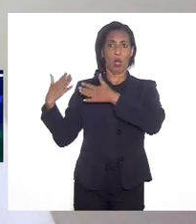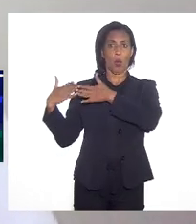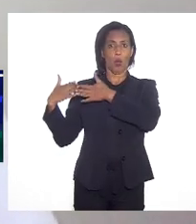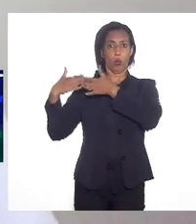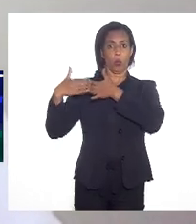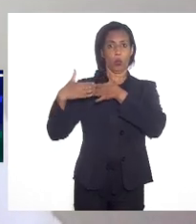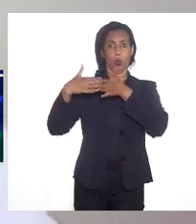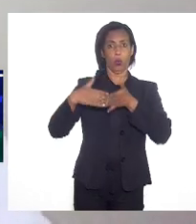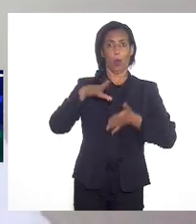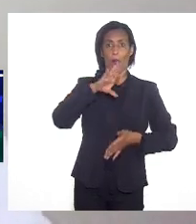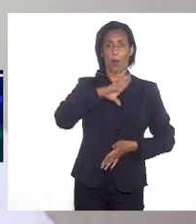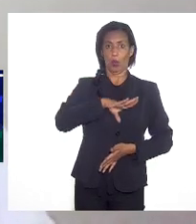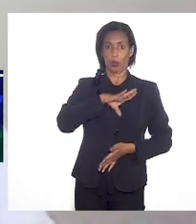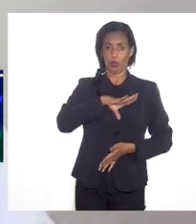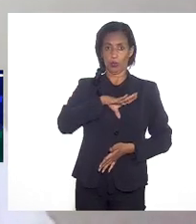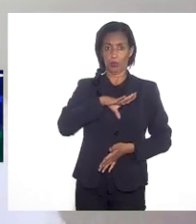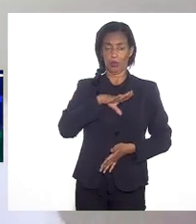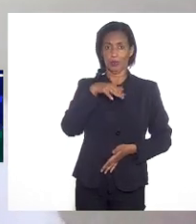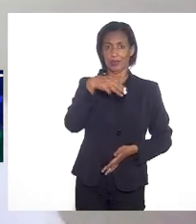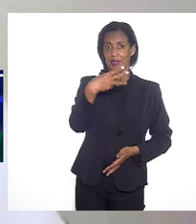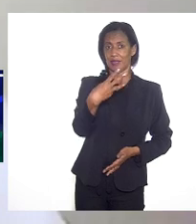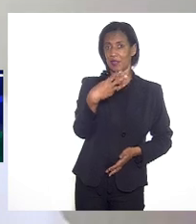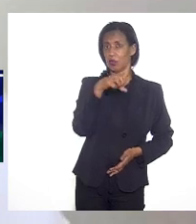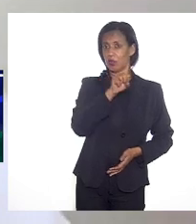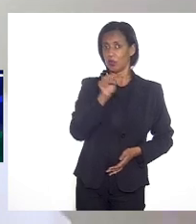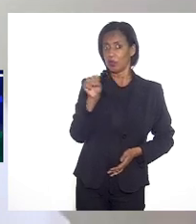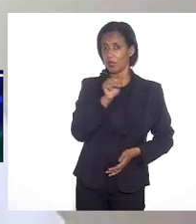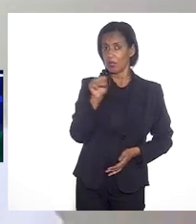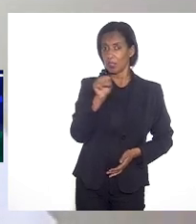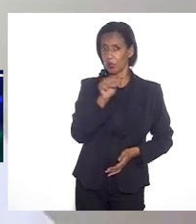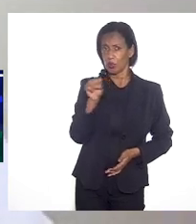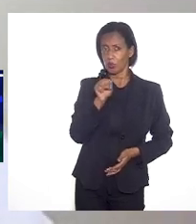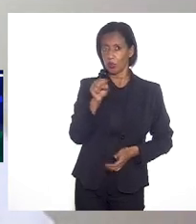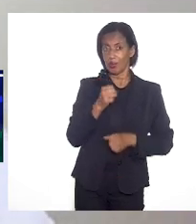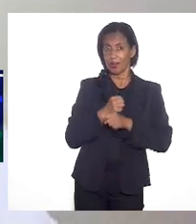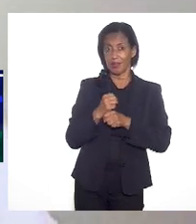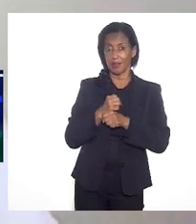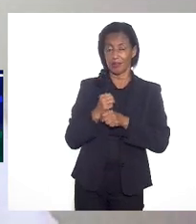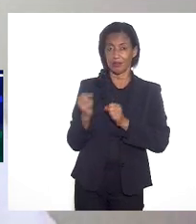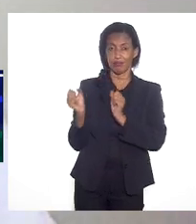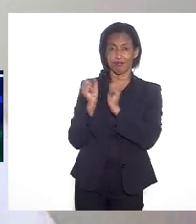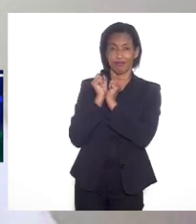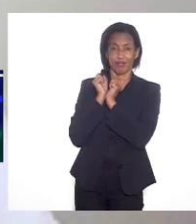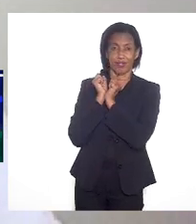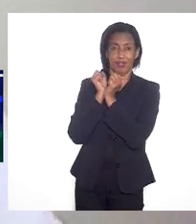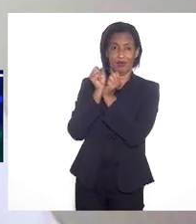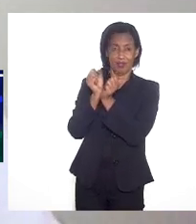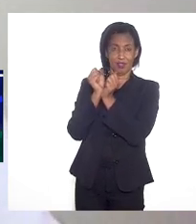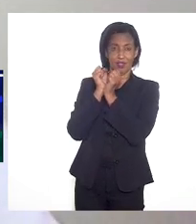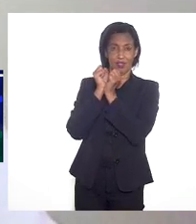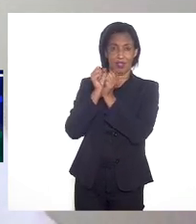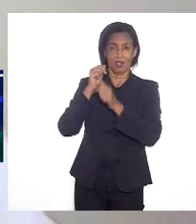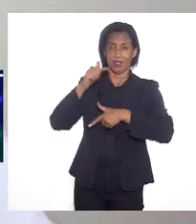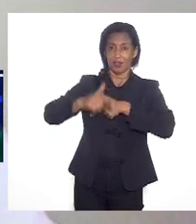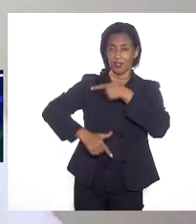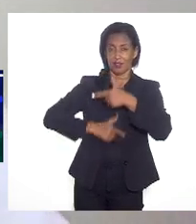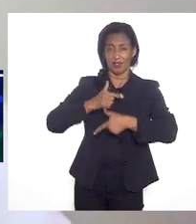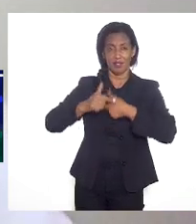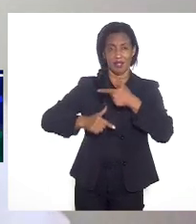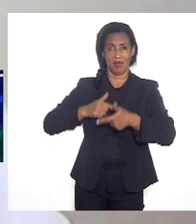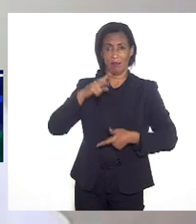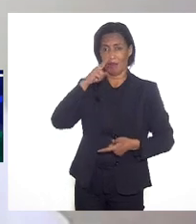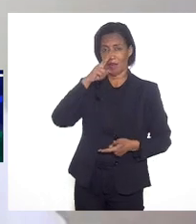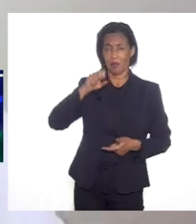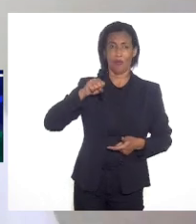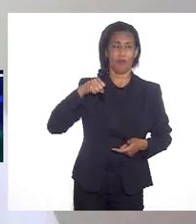portuguesa, 388 anos sob escravidão. 388 anos de trabalho forçado baseado